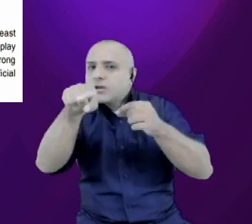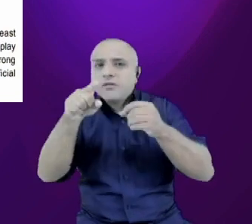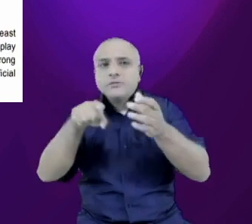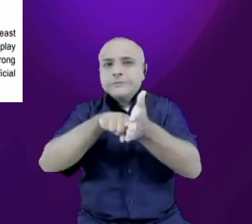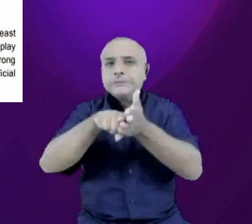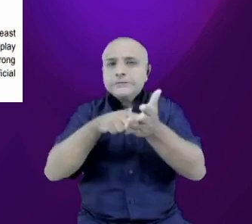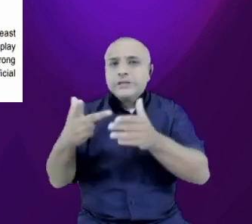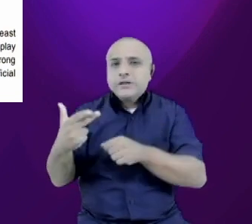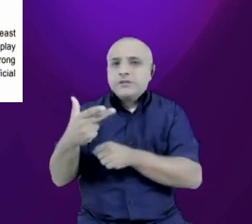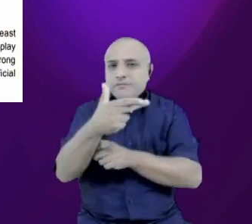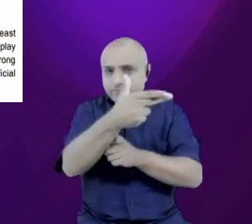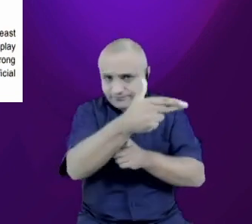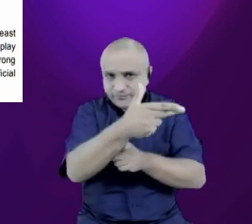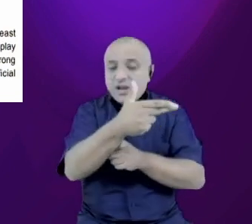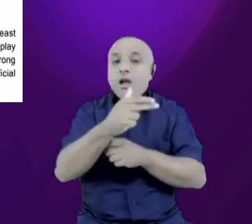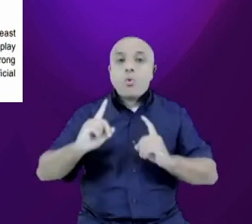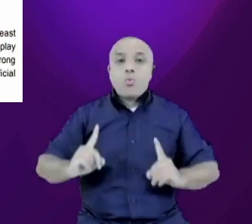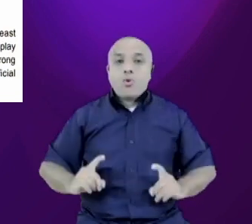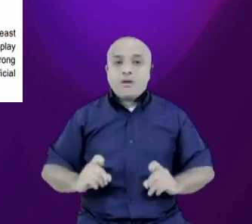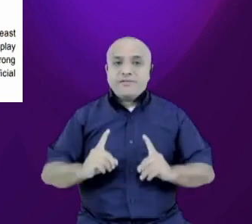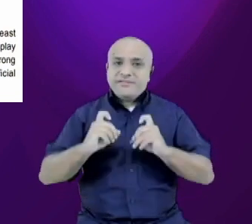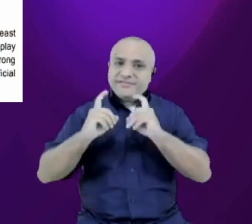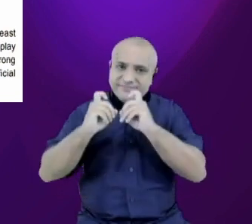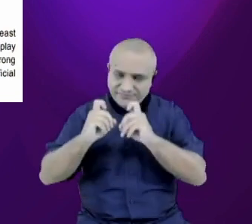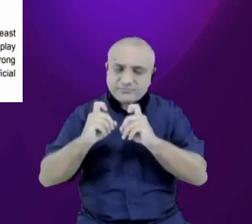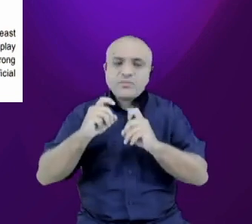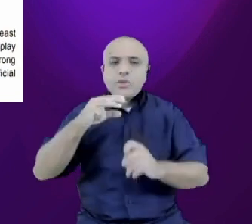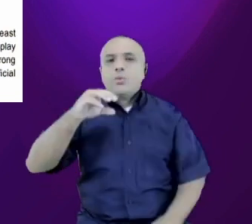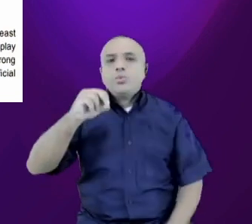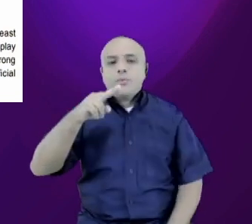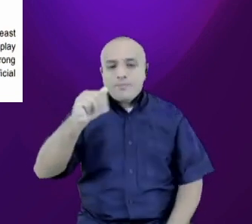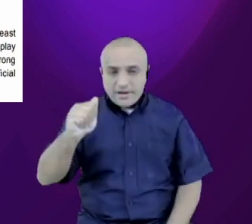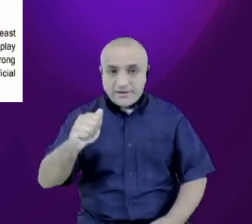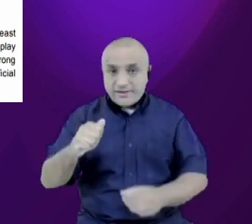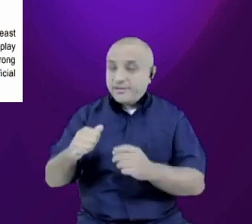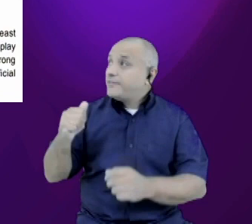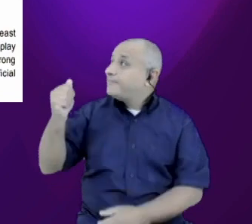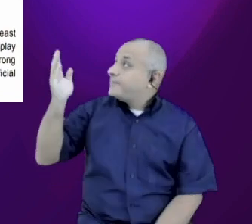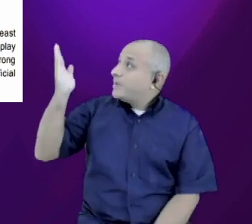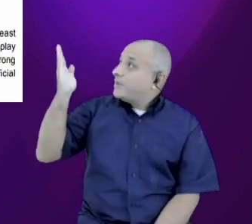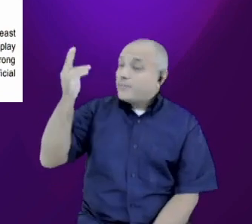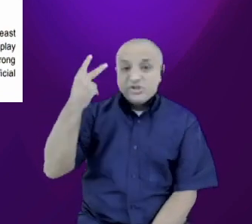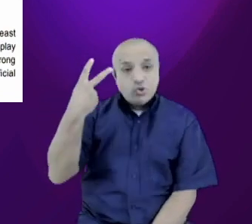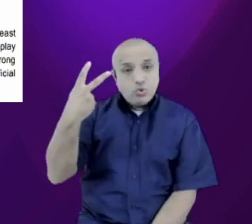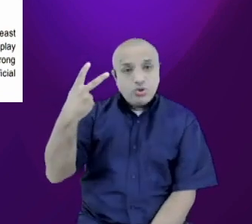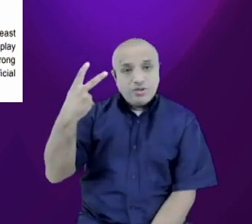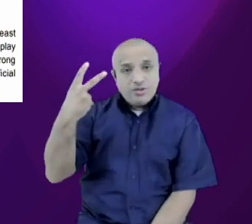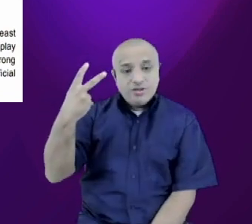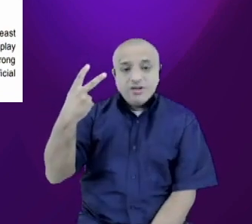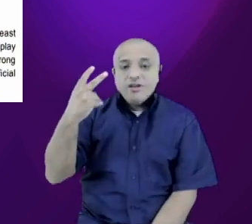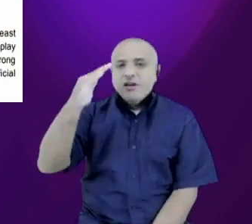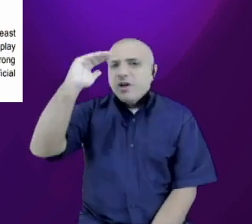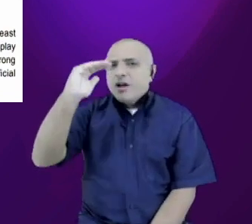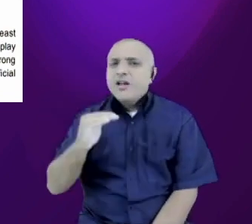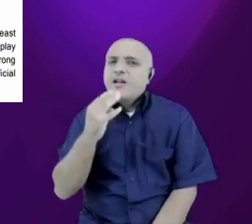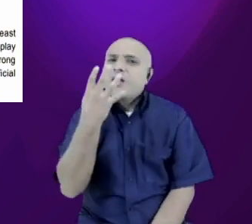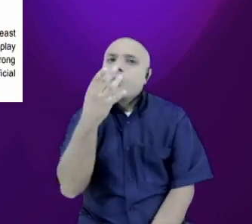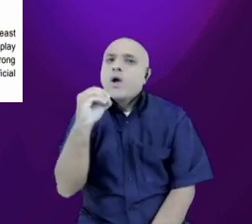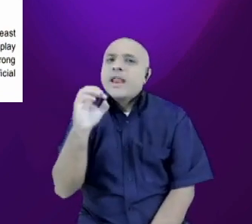um carcinoma ductal invasivo, e aqui na figura 2, uma probabilidade inferior a 40%